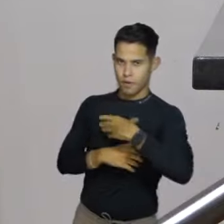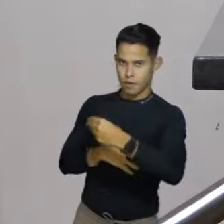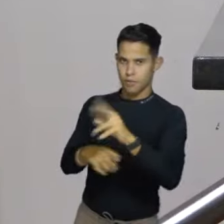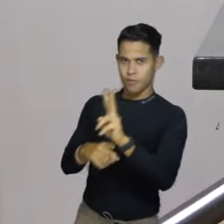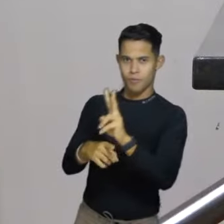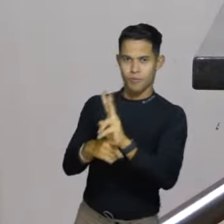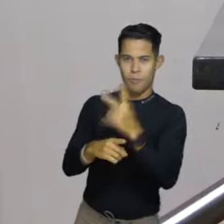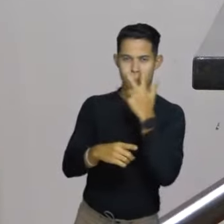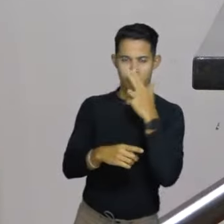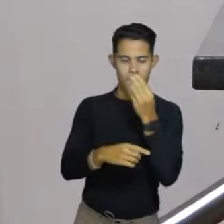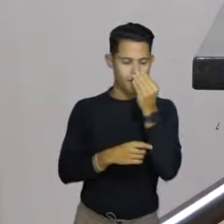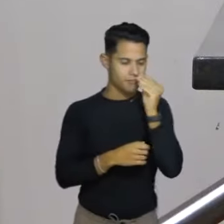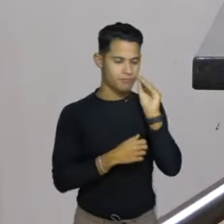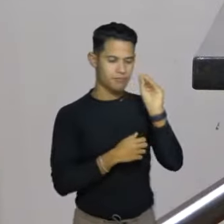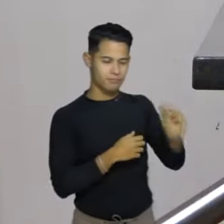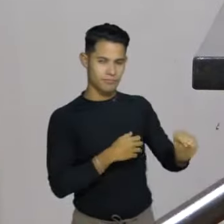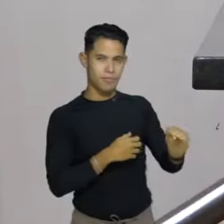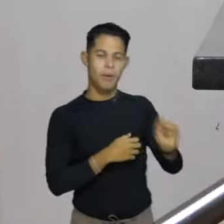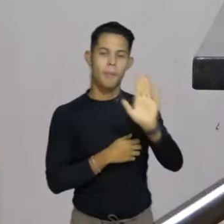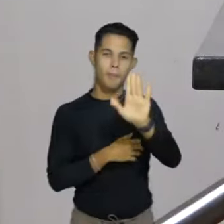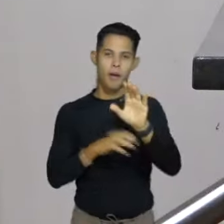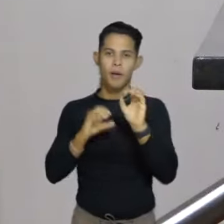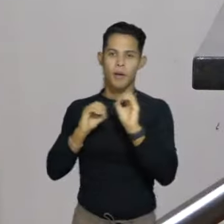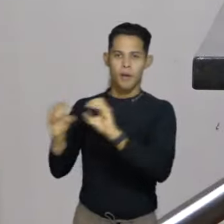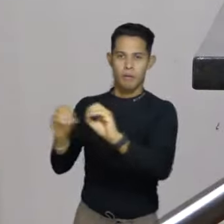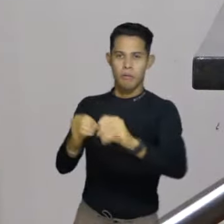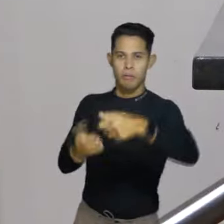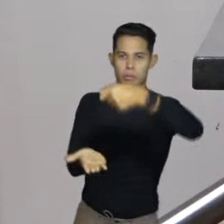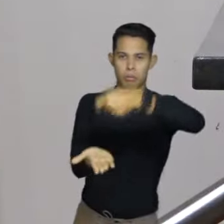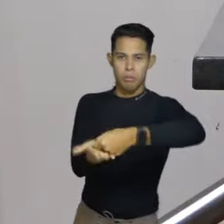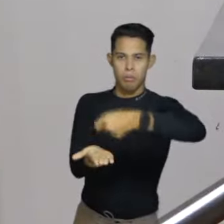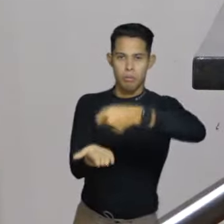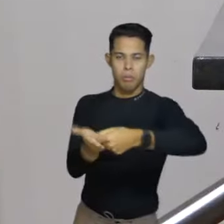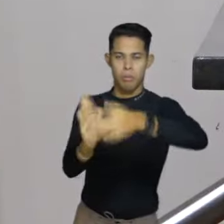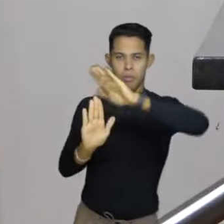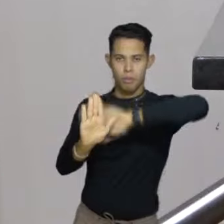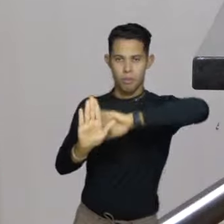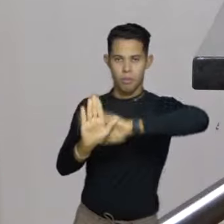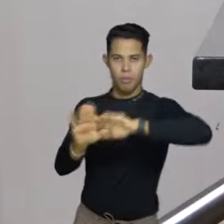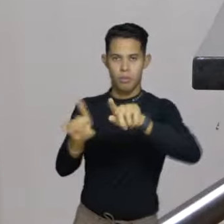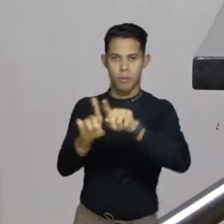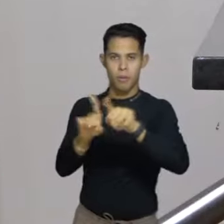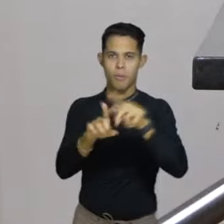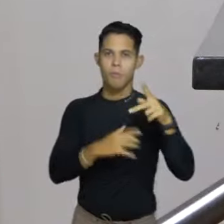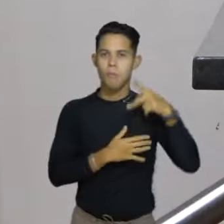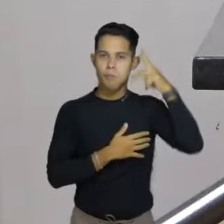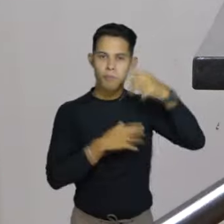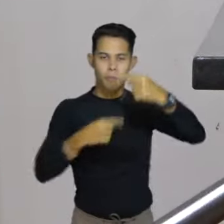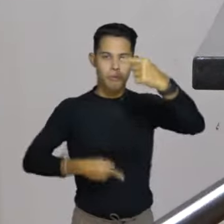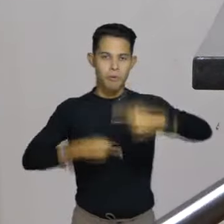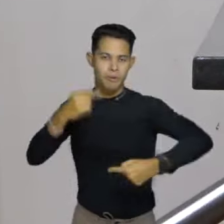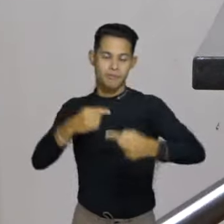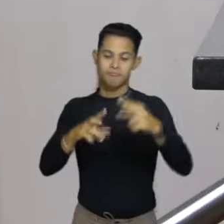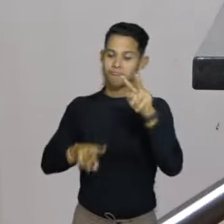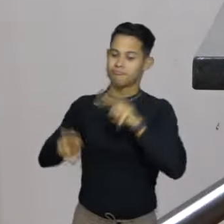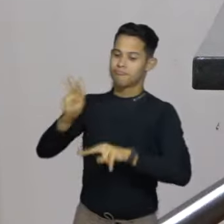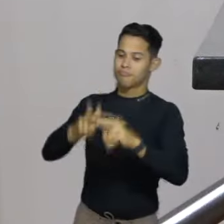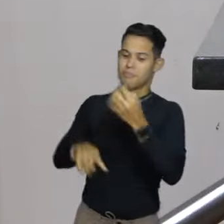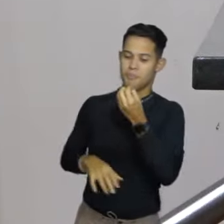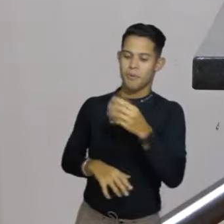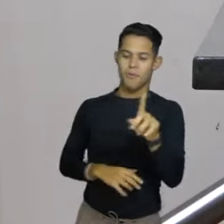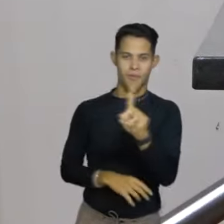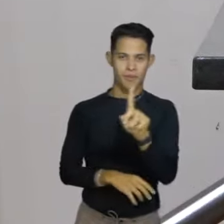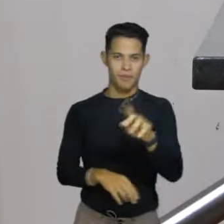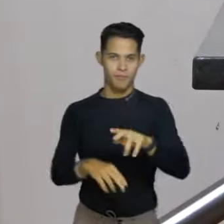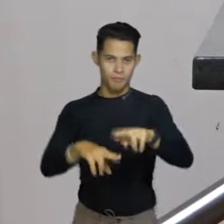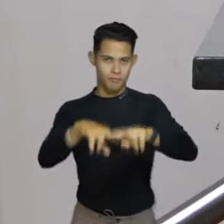educação muitas vezes doutrinadora ideológica e muitas vezes politizada que não vemos com bons olhos então fica aqui o nosso convite para aqueles que